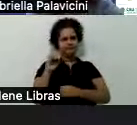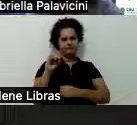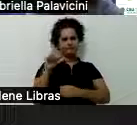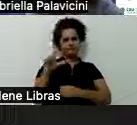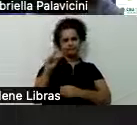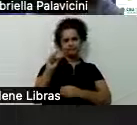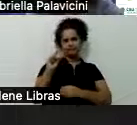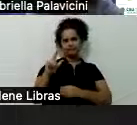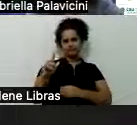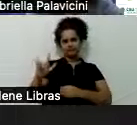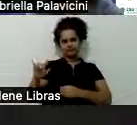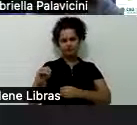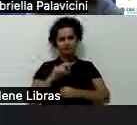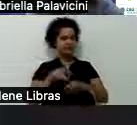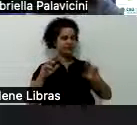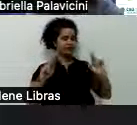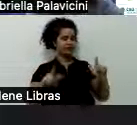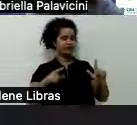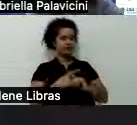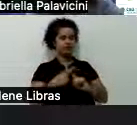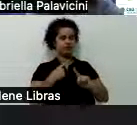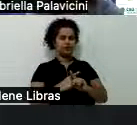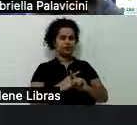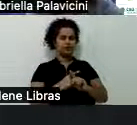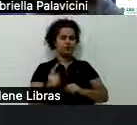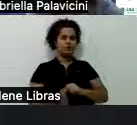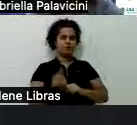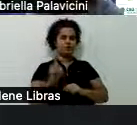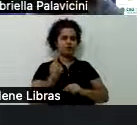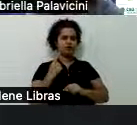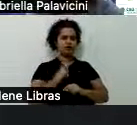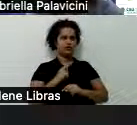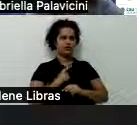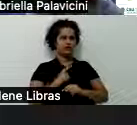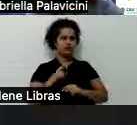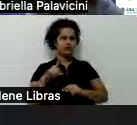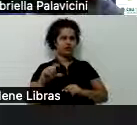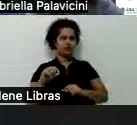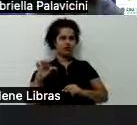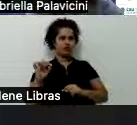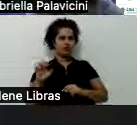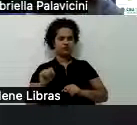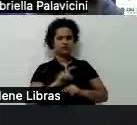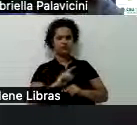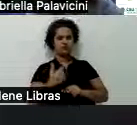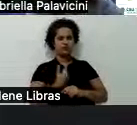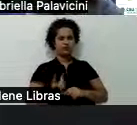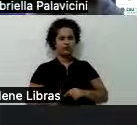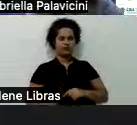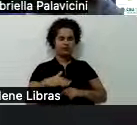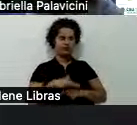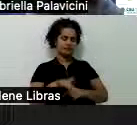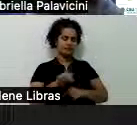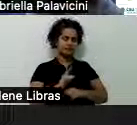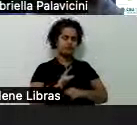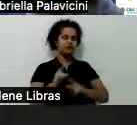dos anteriores, porque ele é o único caso que aborda lotes e não espaços públicos. São lotes em